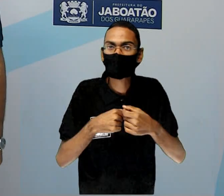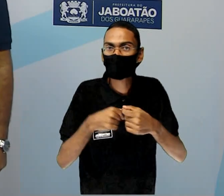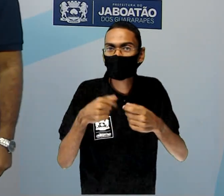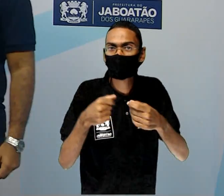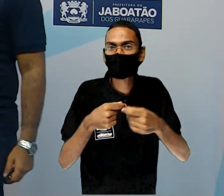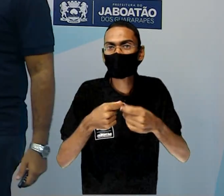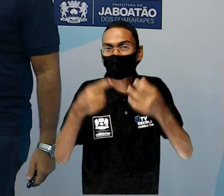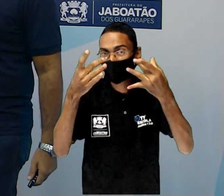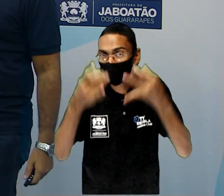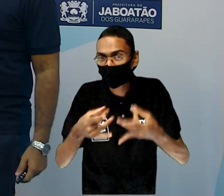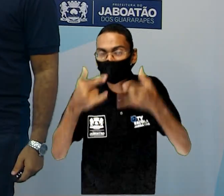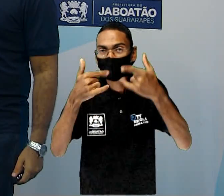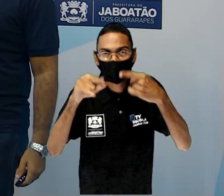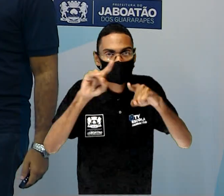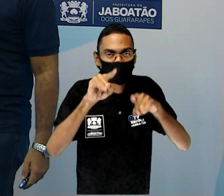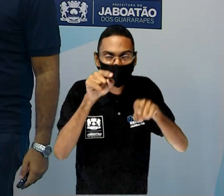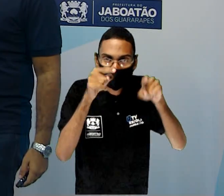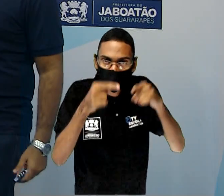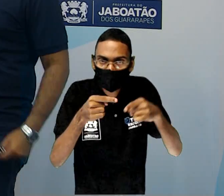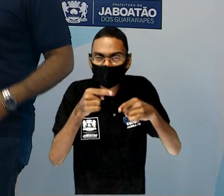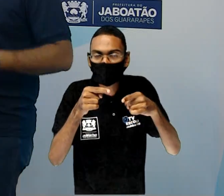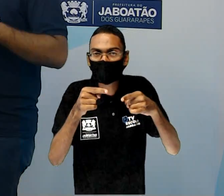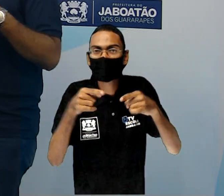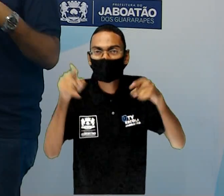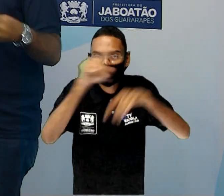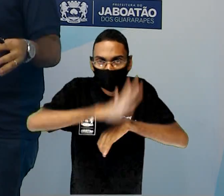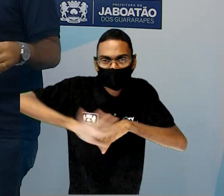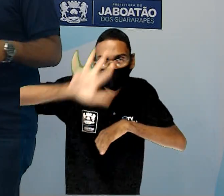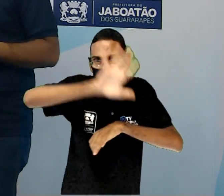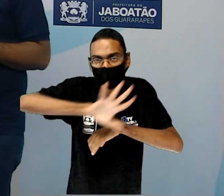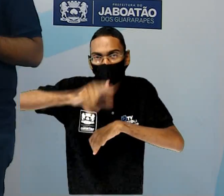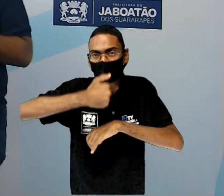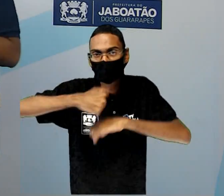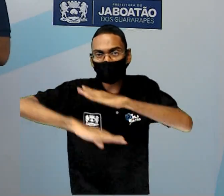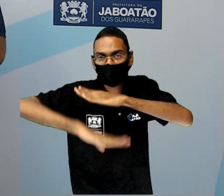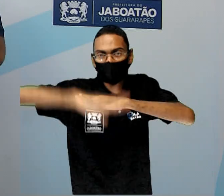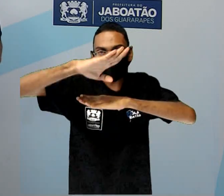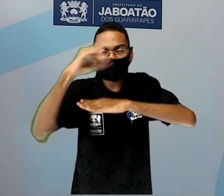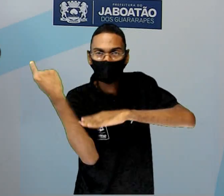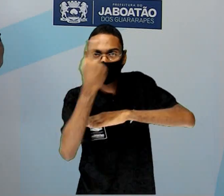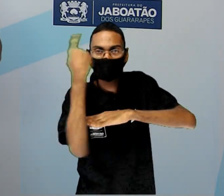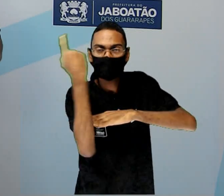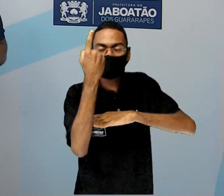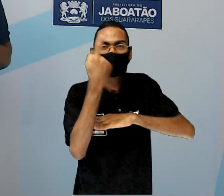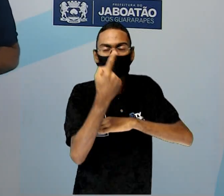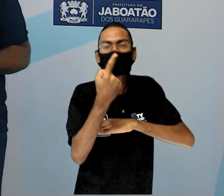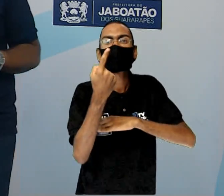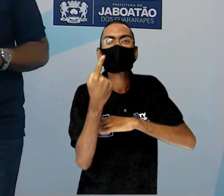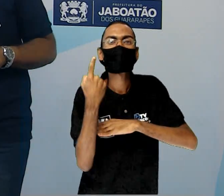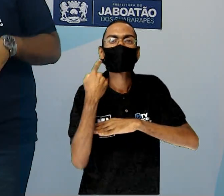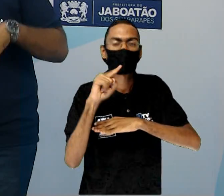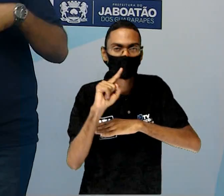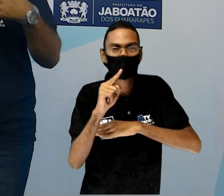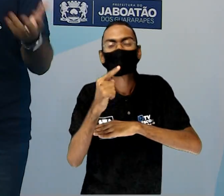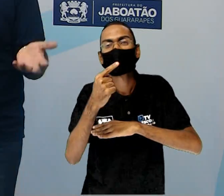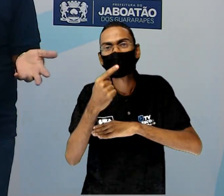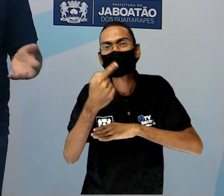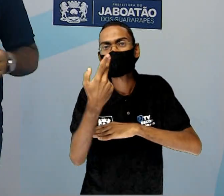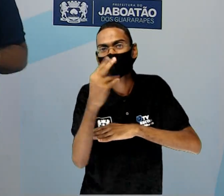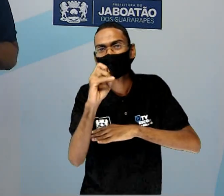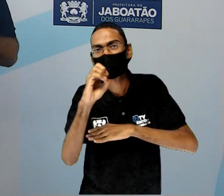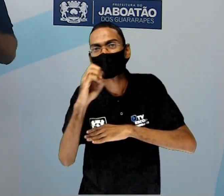na região Nordeste, essa região vai ter uma altura máxima de 1.260 metros